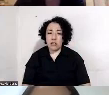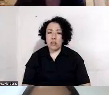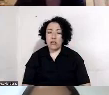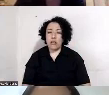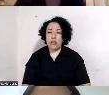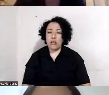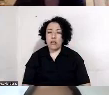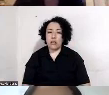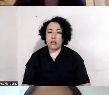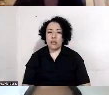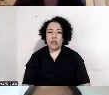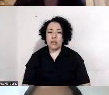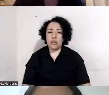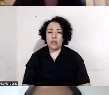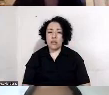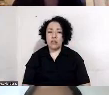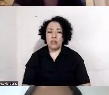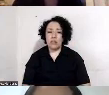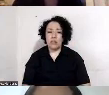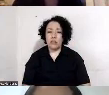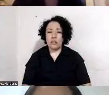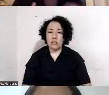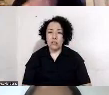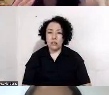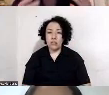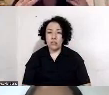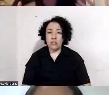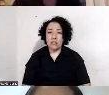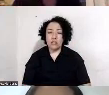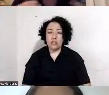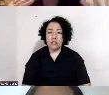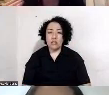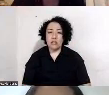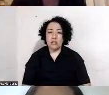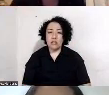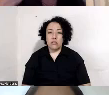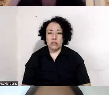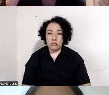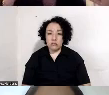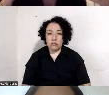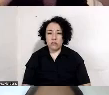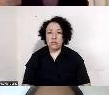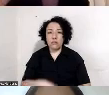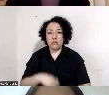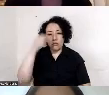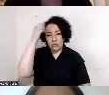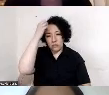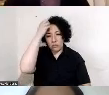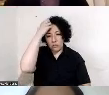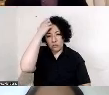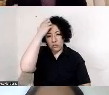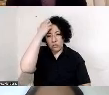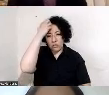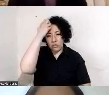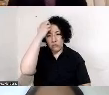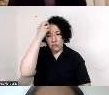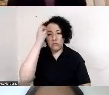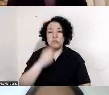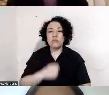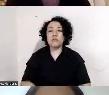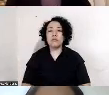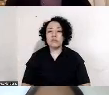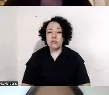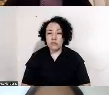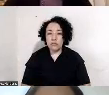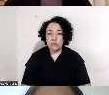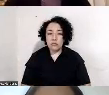state identification system. But in other cases, they just said they had teachers that said, I know you have talents.